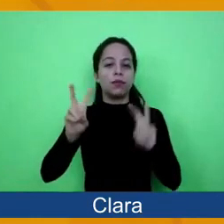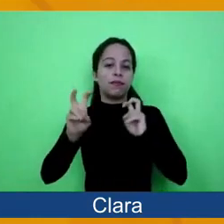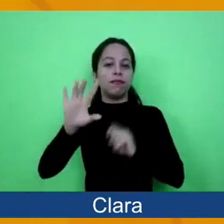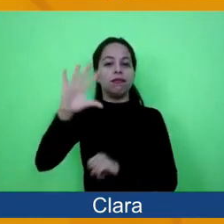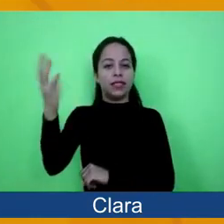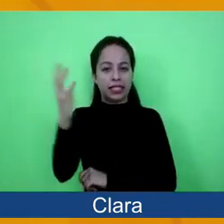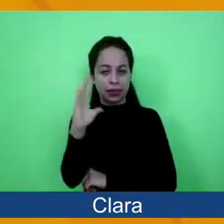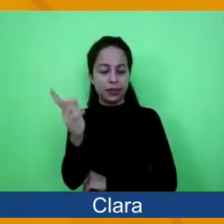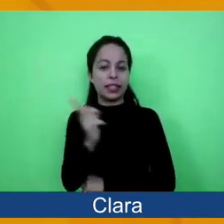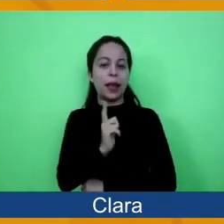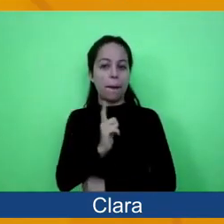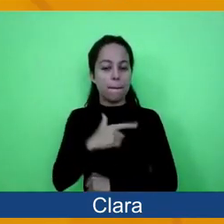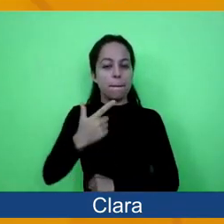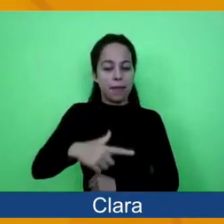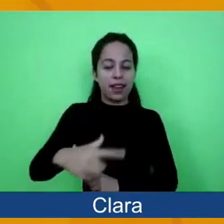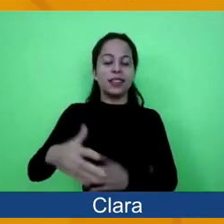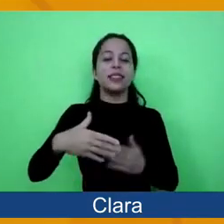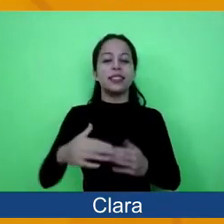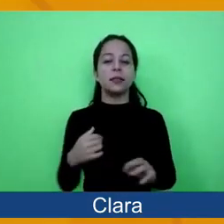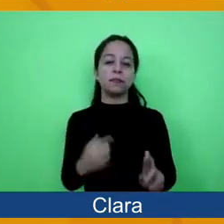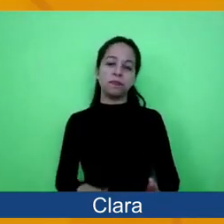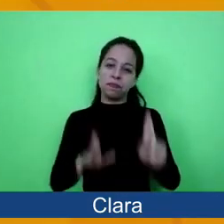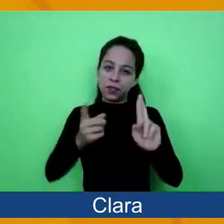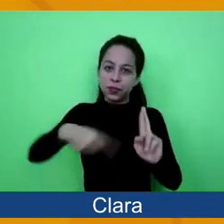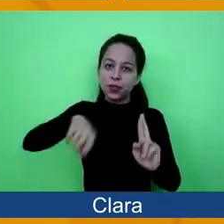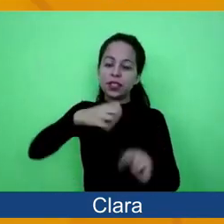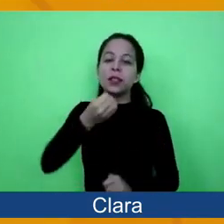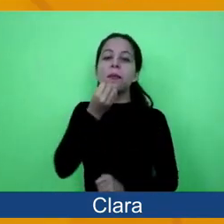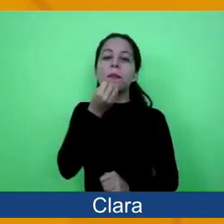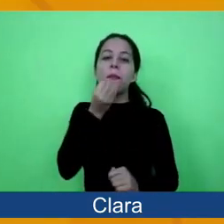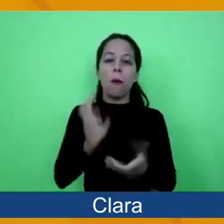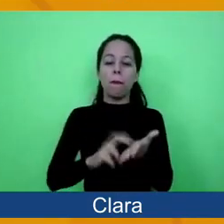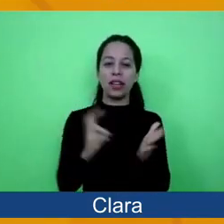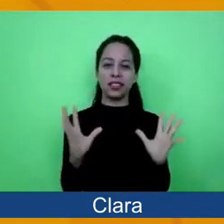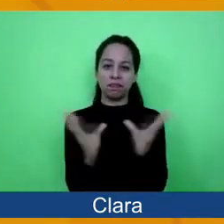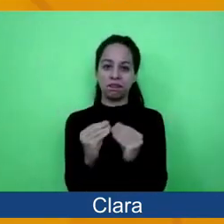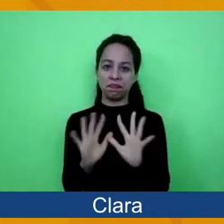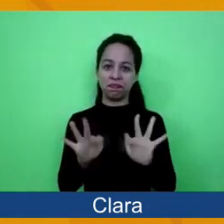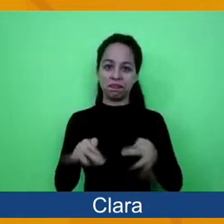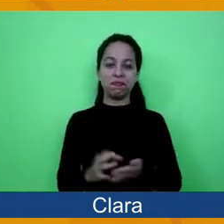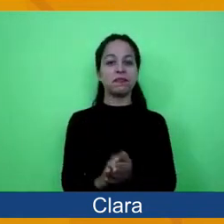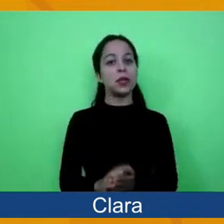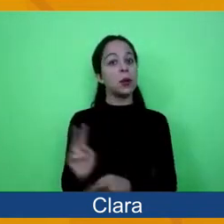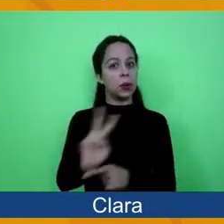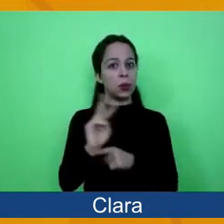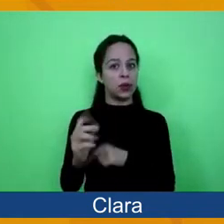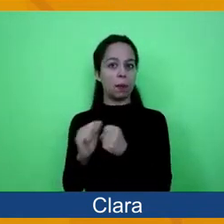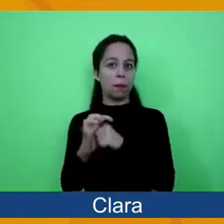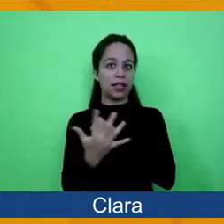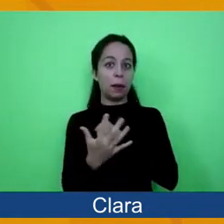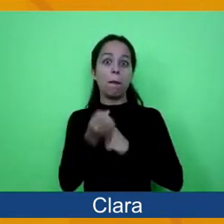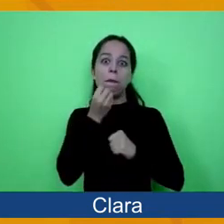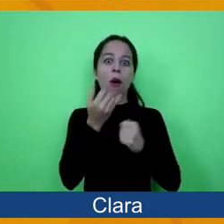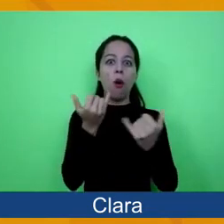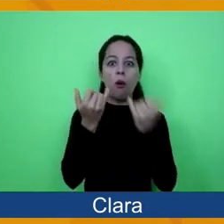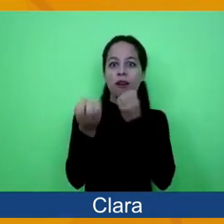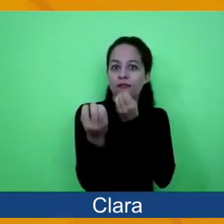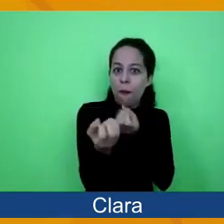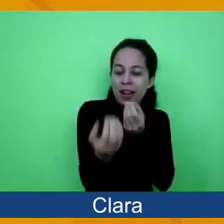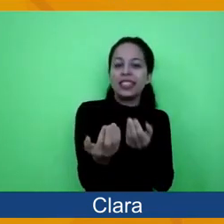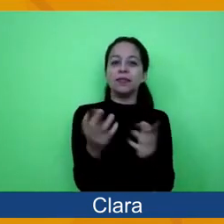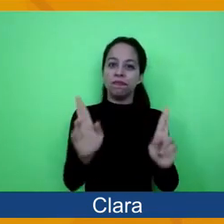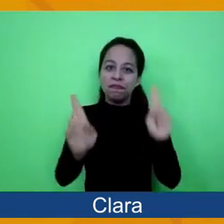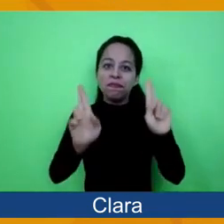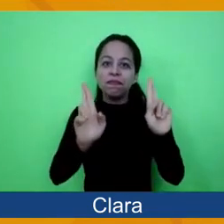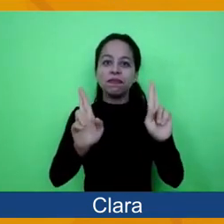termino por aqui. Desejo a todos aí uma boa resto de manhã e cuidem-se da pandemia. As boas notícias estão chegando, nós já não temos aquele ministro